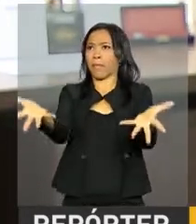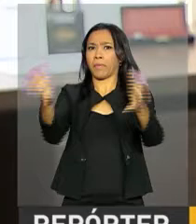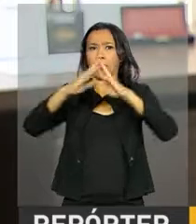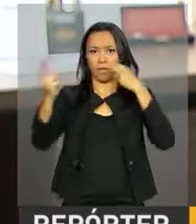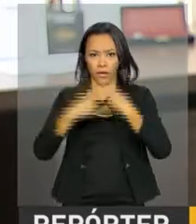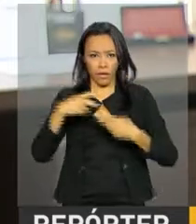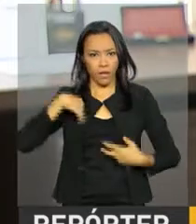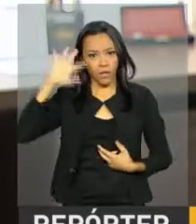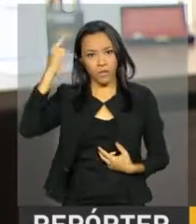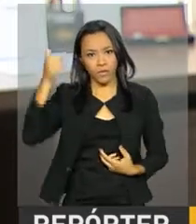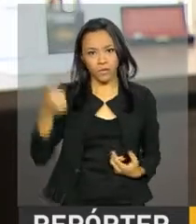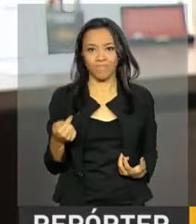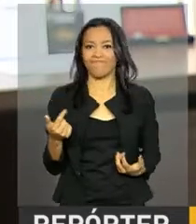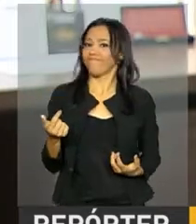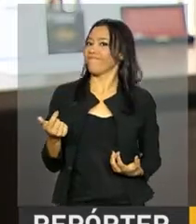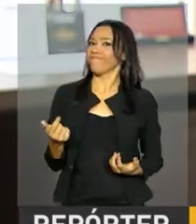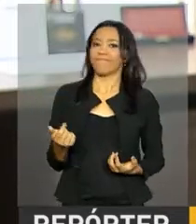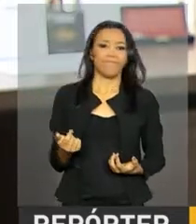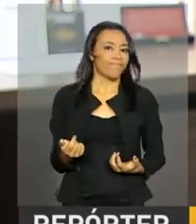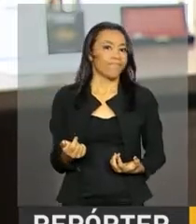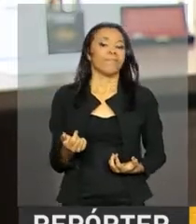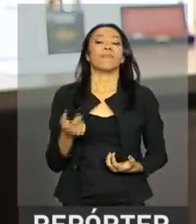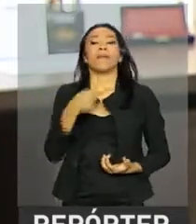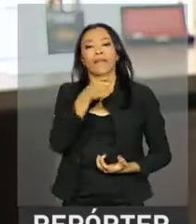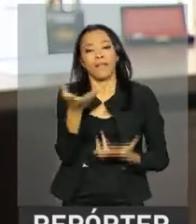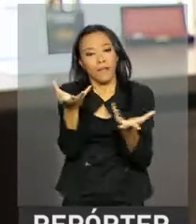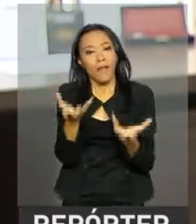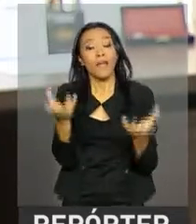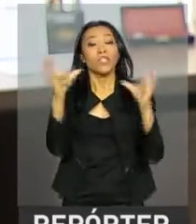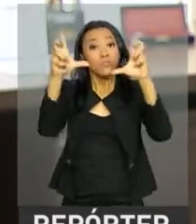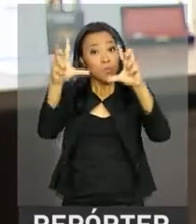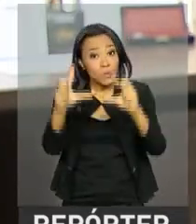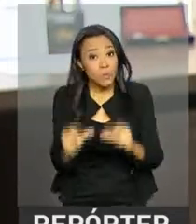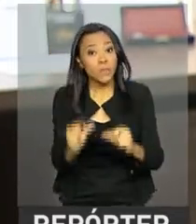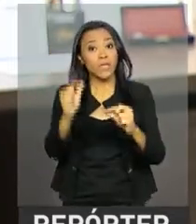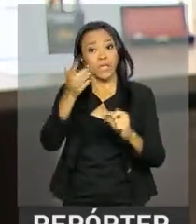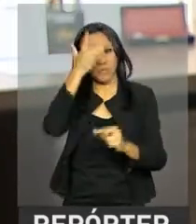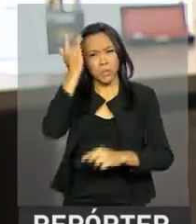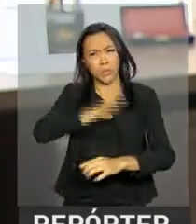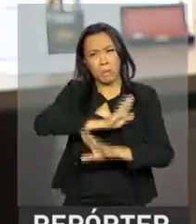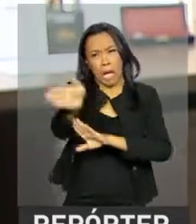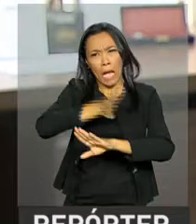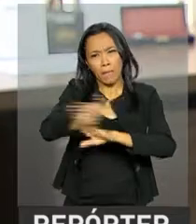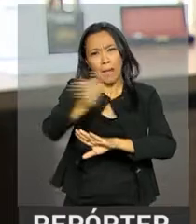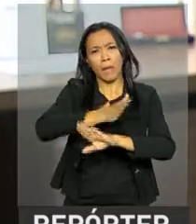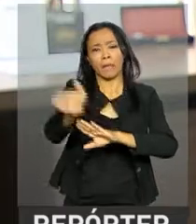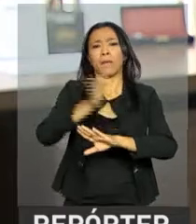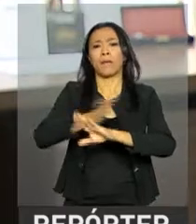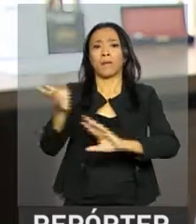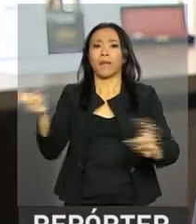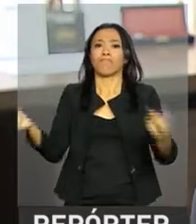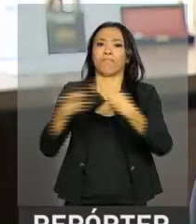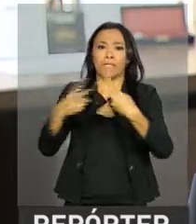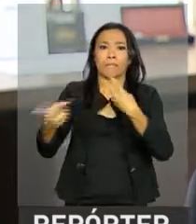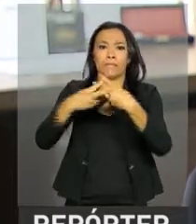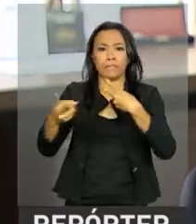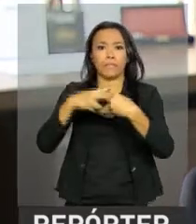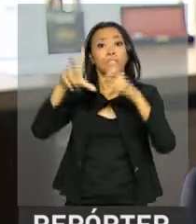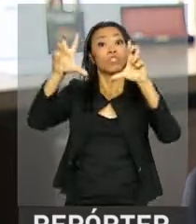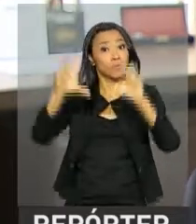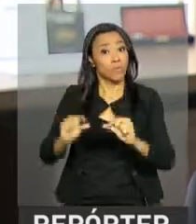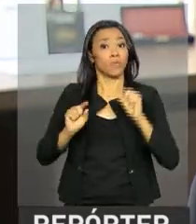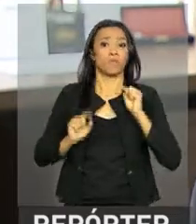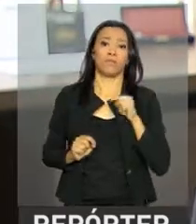solução desejável é que se diminua a entrada de pessoas no sistema prisional hoje o sistema